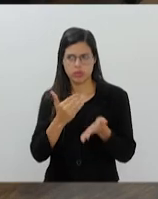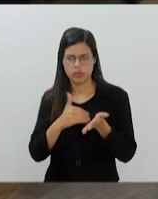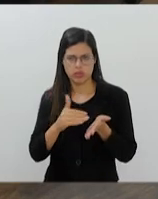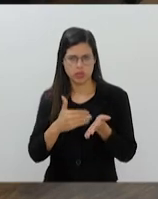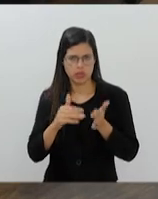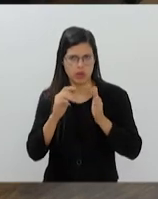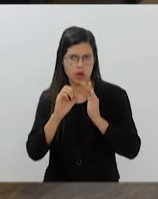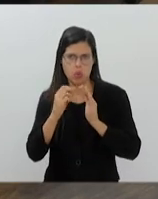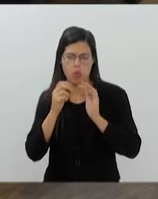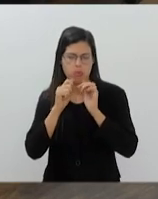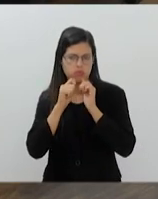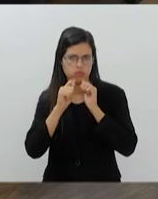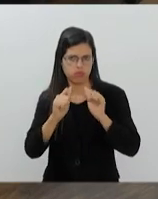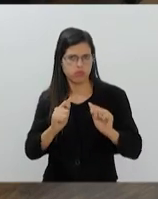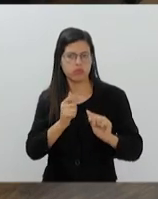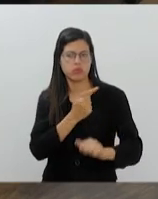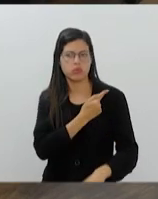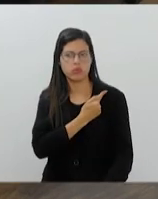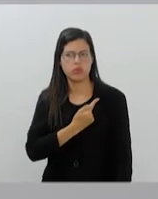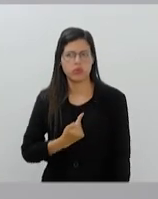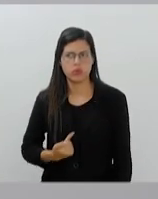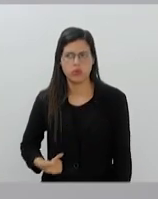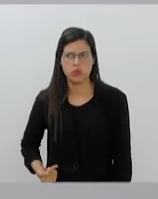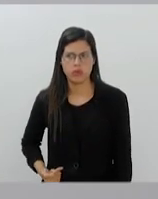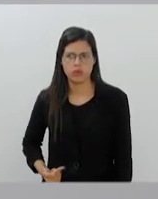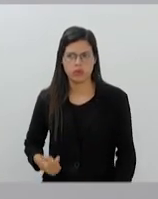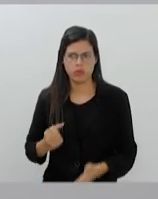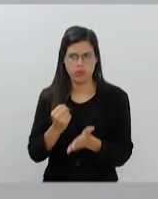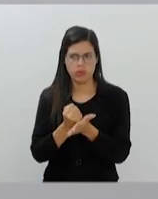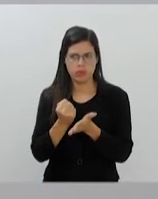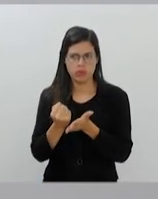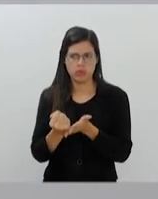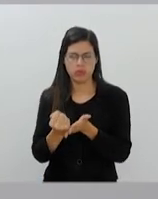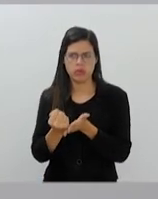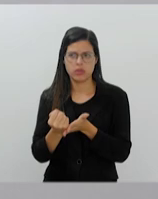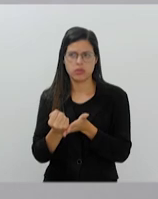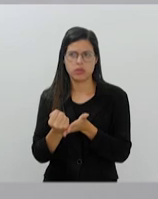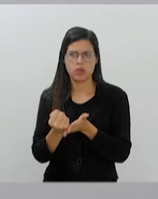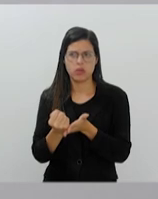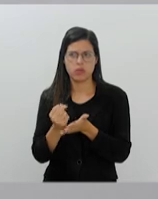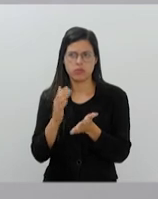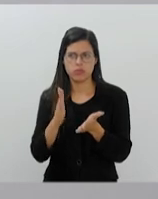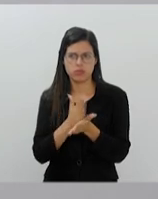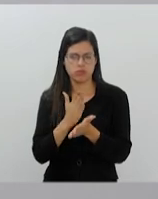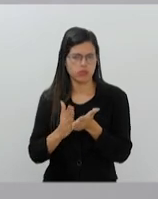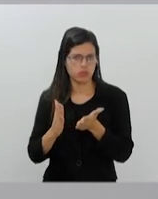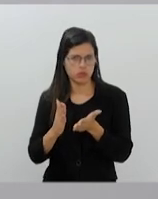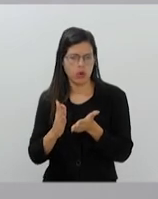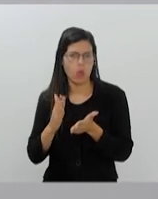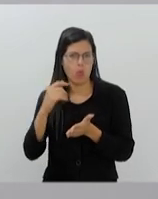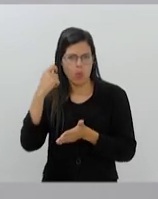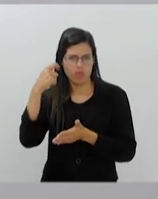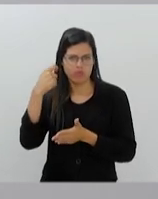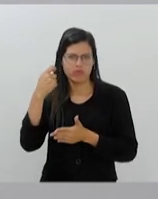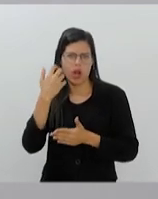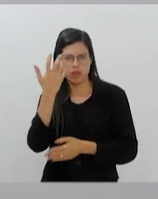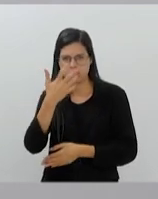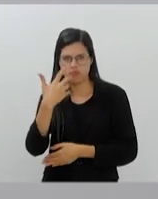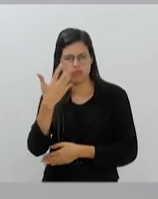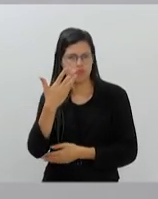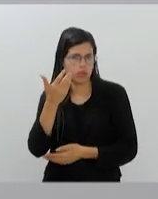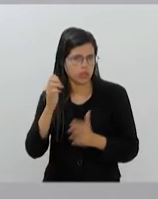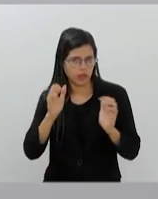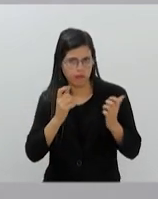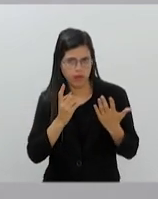assessor do governador PR contratação de de algum artista para esse evento não a